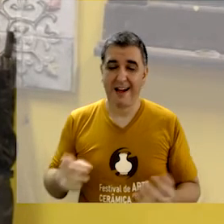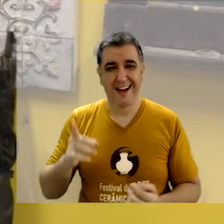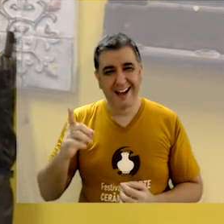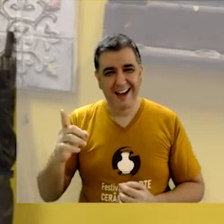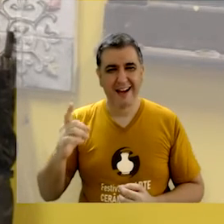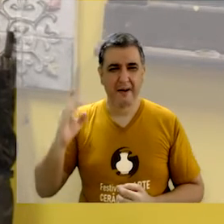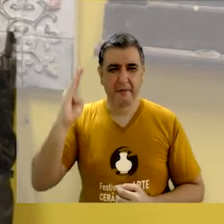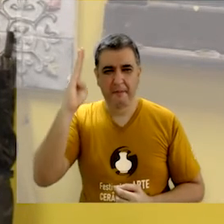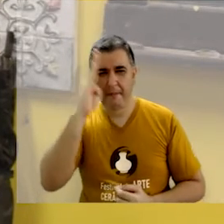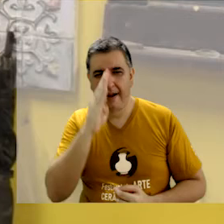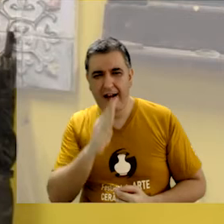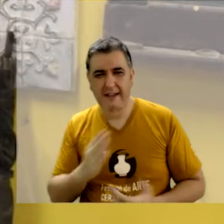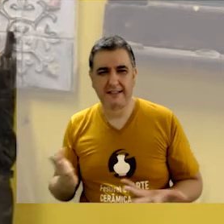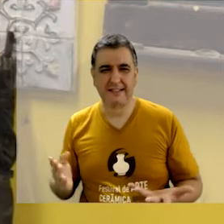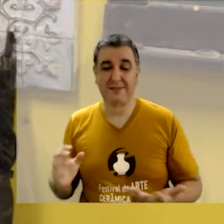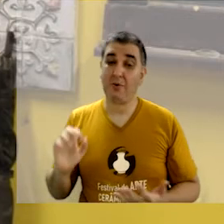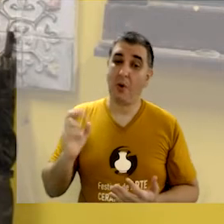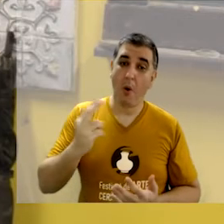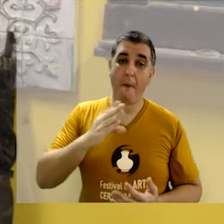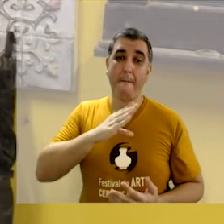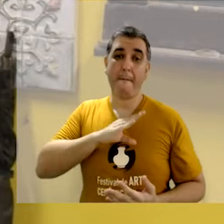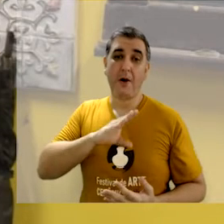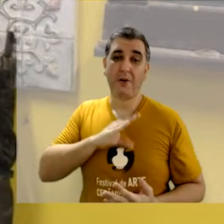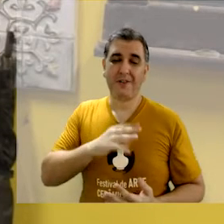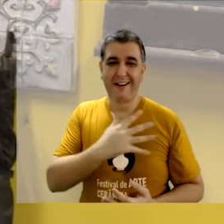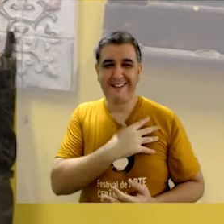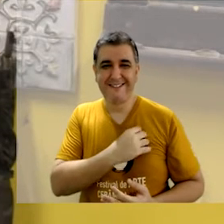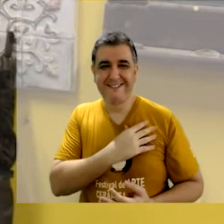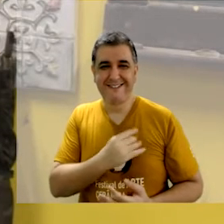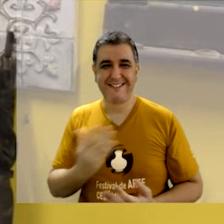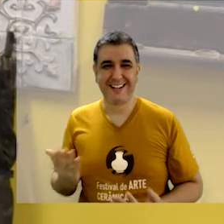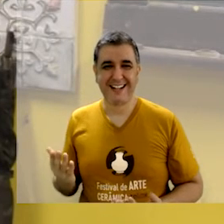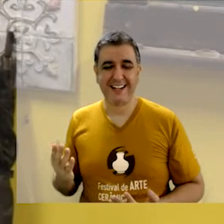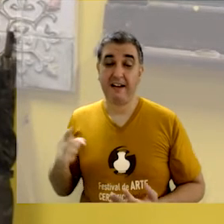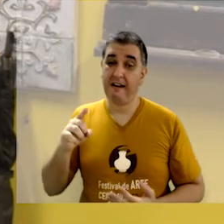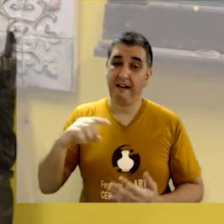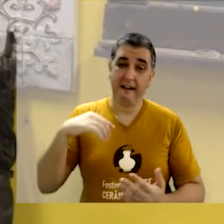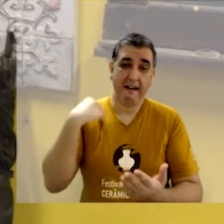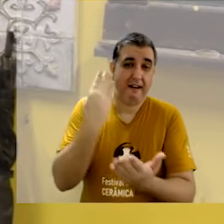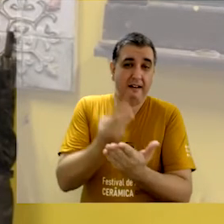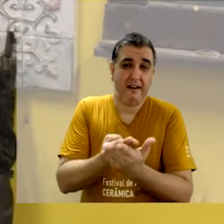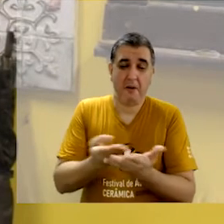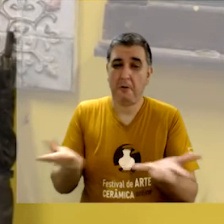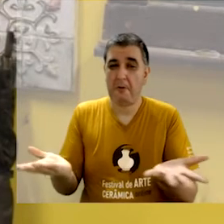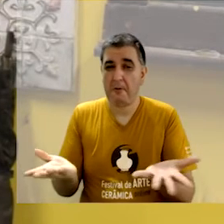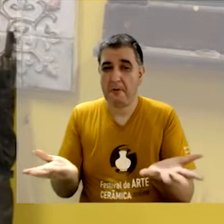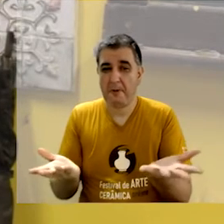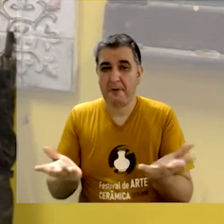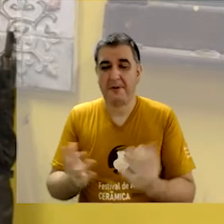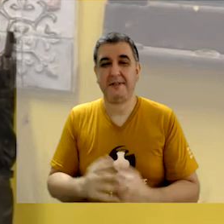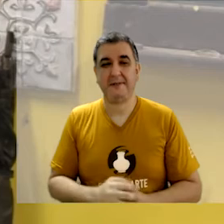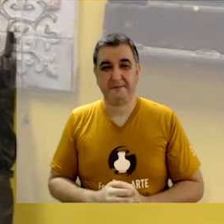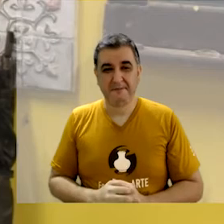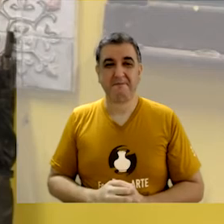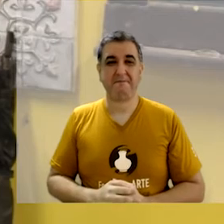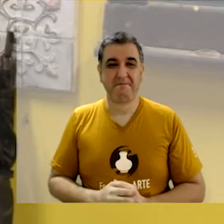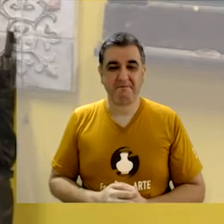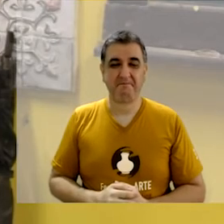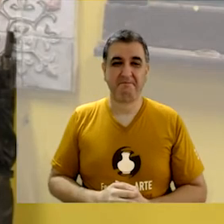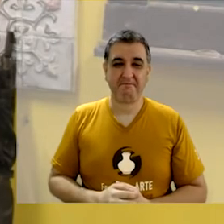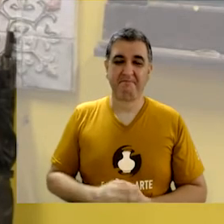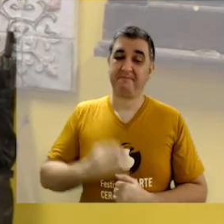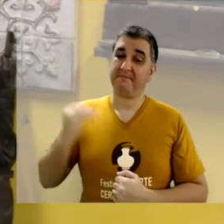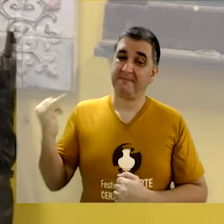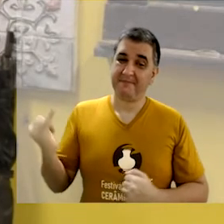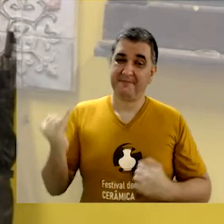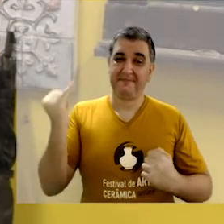uma classe emergente, né? Ou filho de portugueses, ou brasileiros desavisados, e estava usando esse material, que lá era